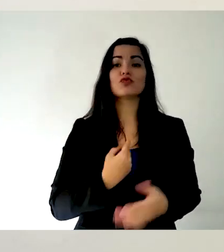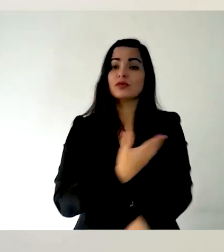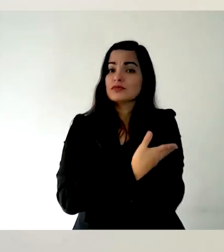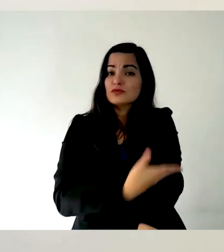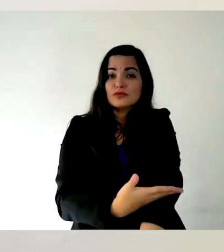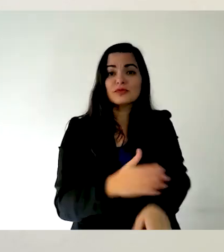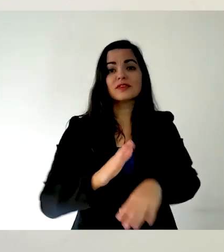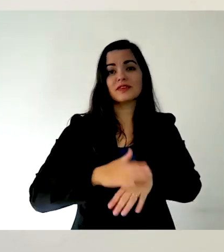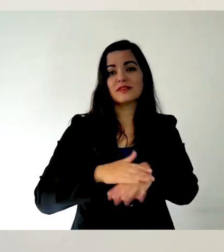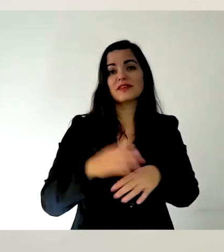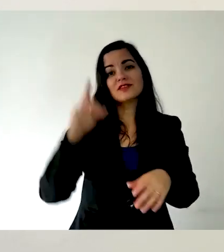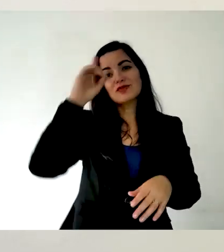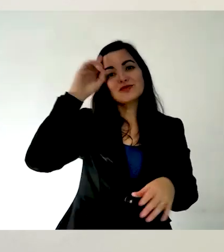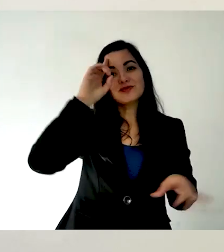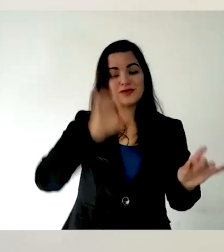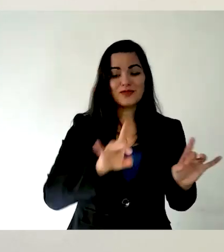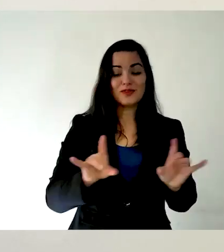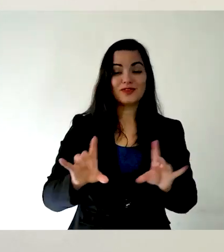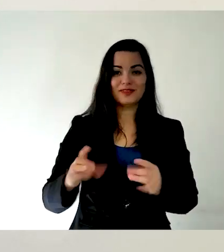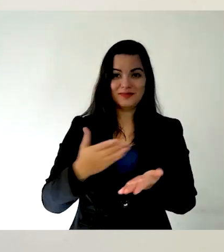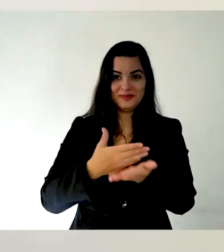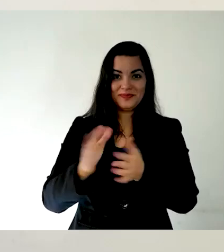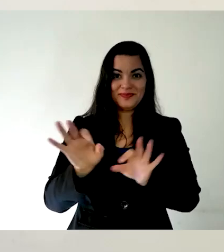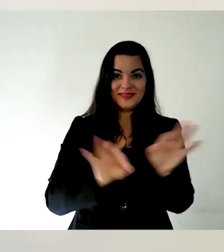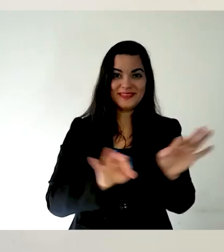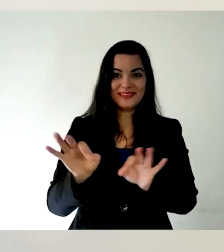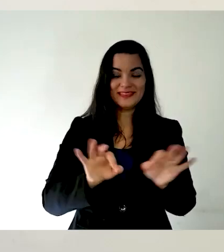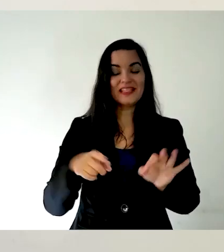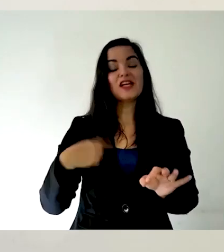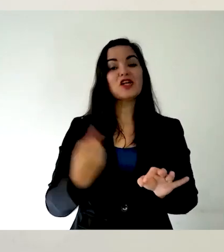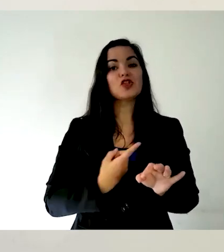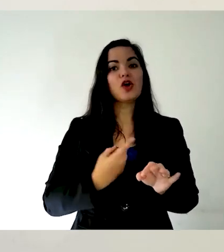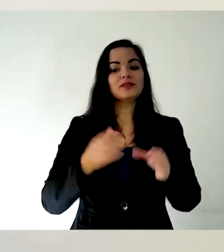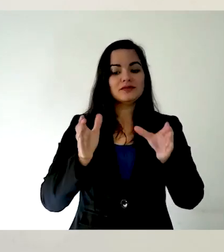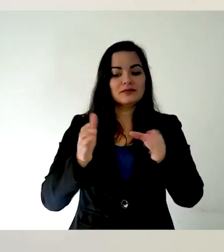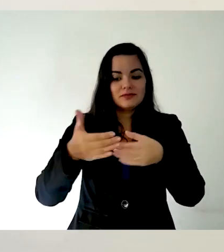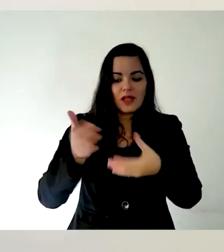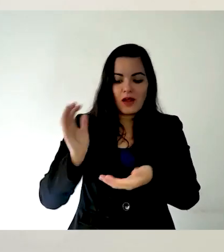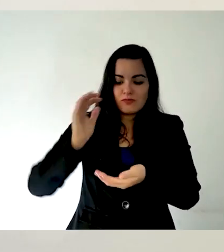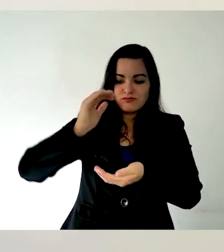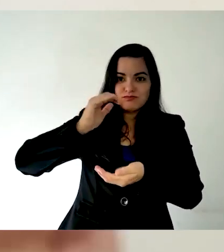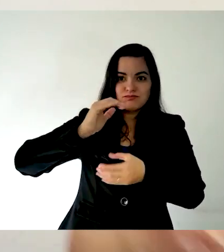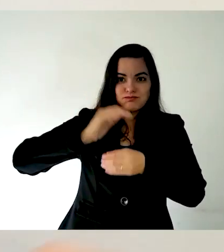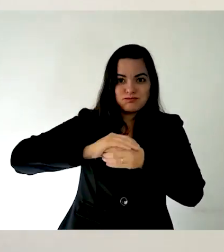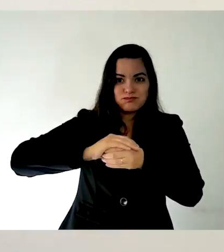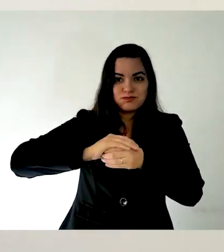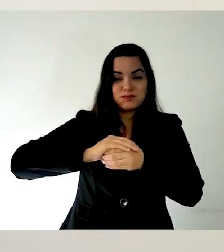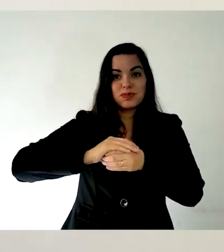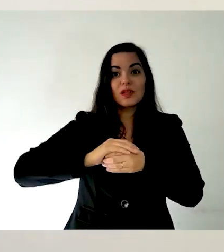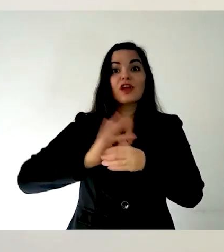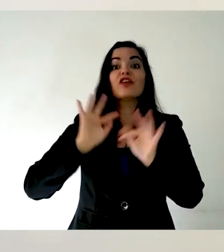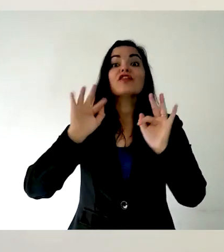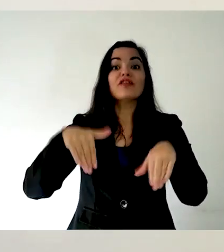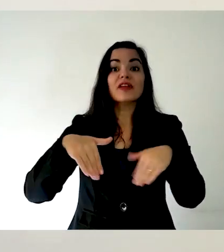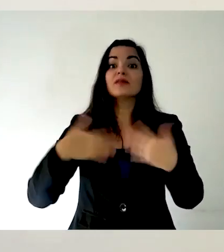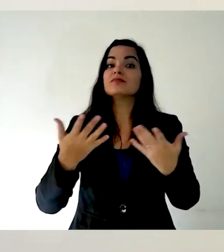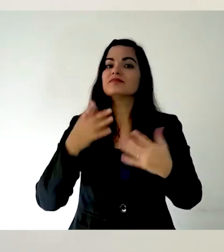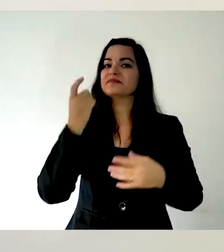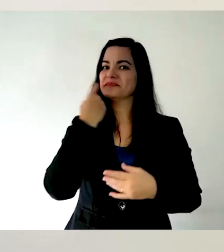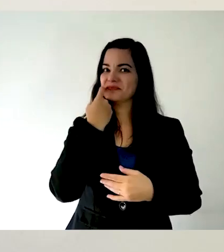dia. Então, comecem aí o planejamento, nossa cápsula só será concluída na